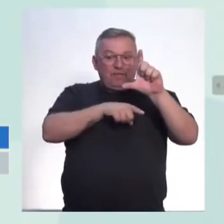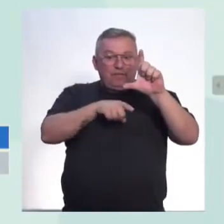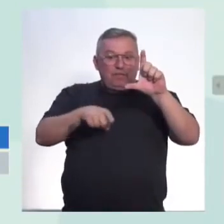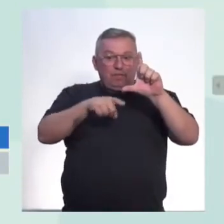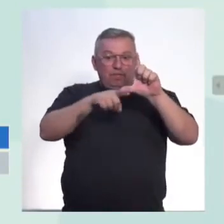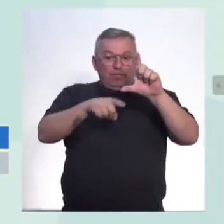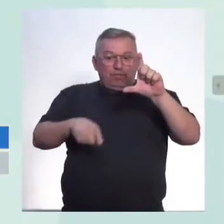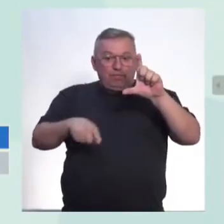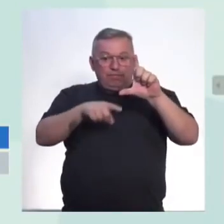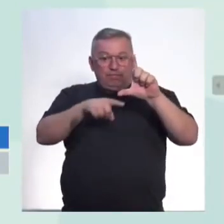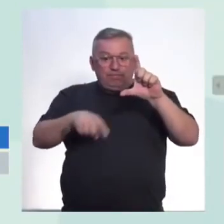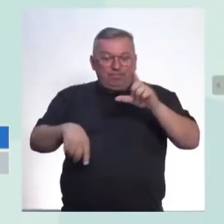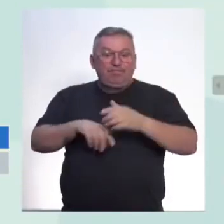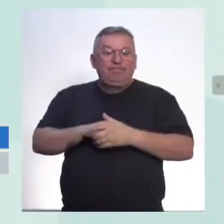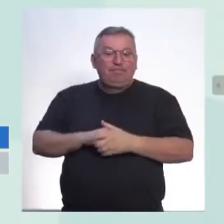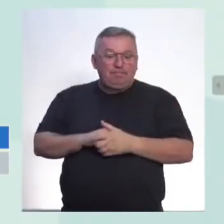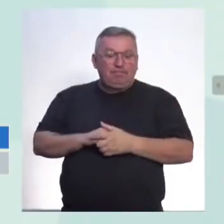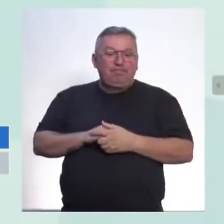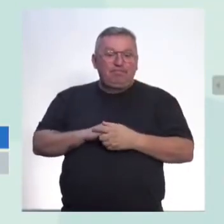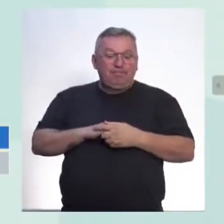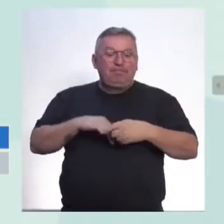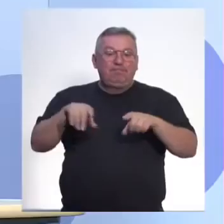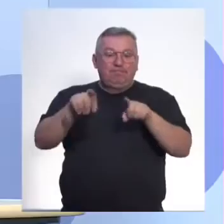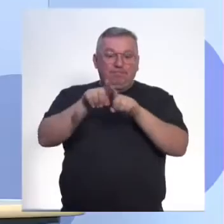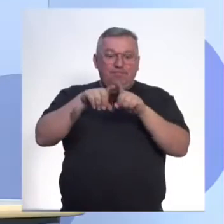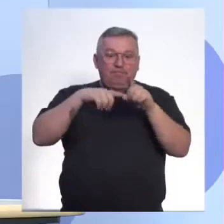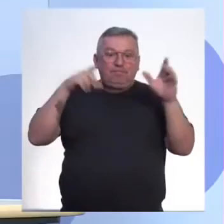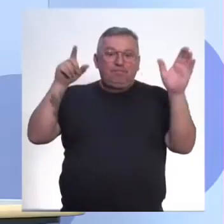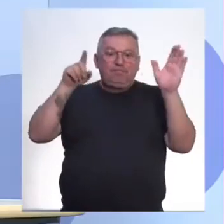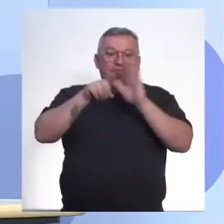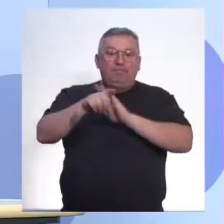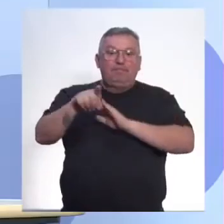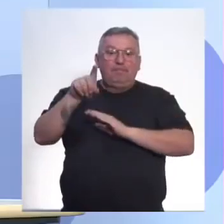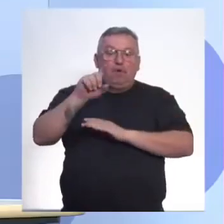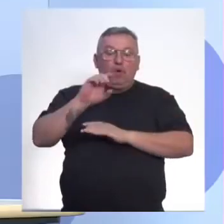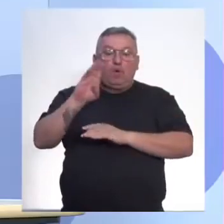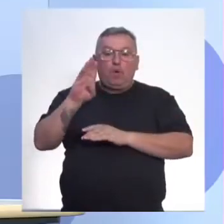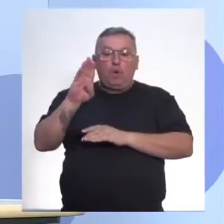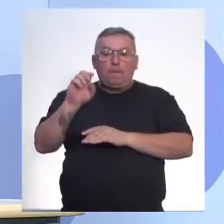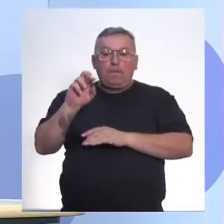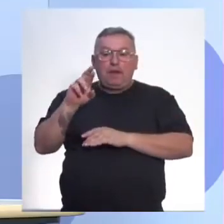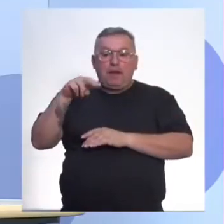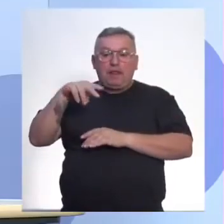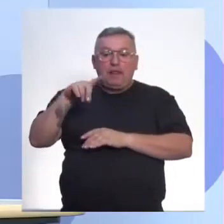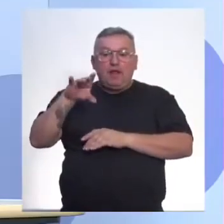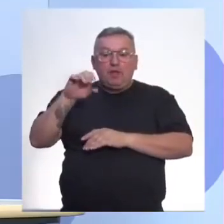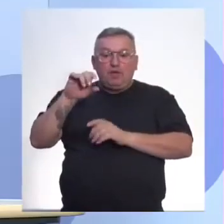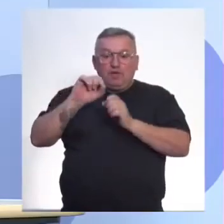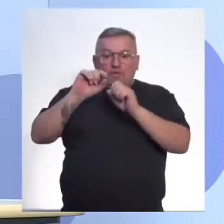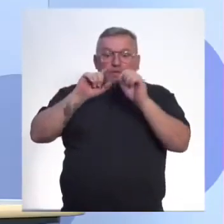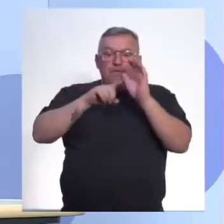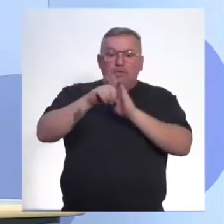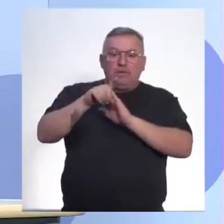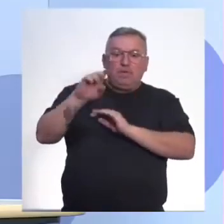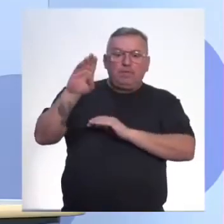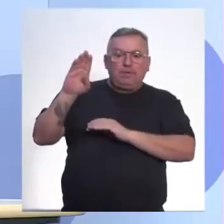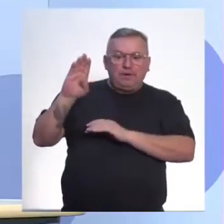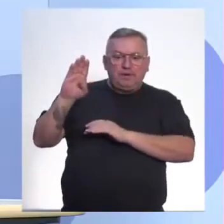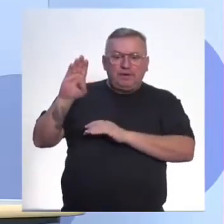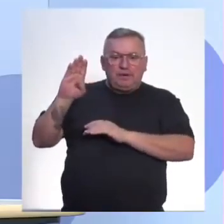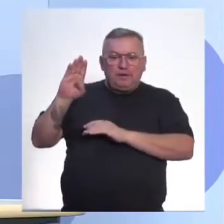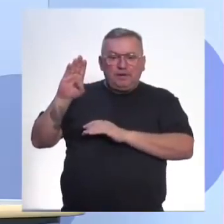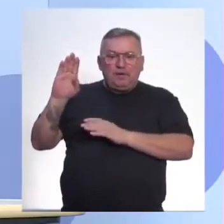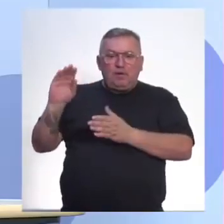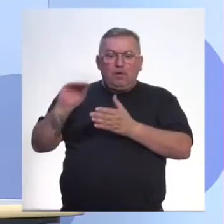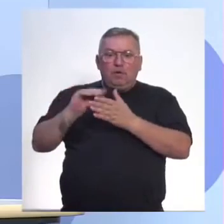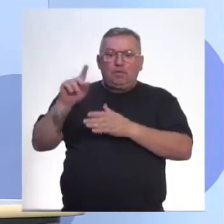tem que ficar ligeiro. Não é isso, Jonas? Isso mesmo. Inclusive, foi uma pergunta aqui, ó. Oi. O Bernardo fez essa pergunta relacionada a esse ponto B, Osmar. Ele